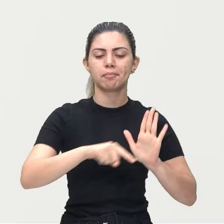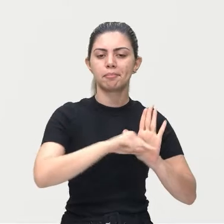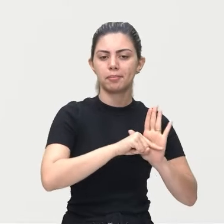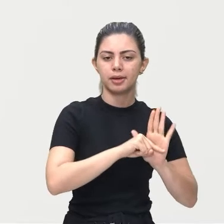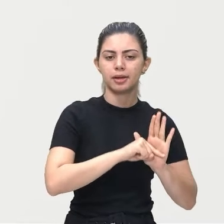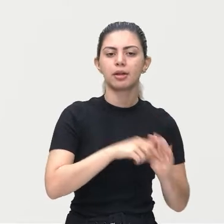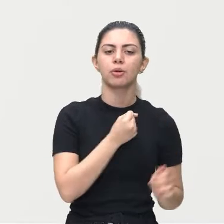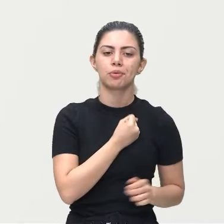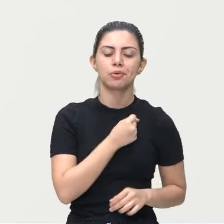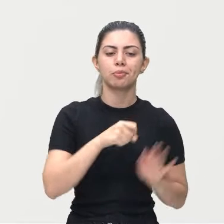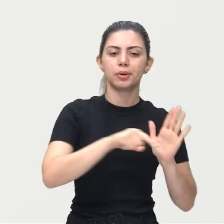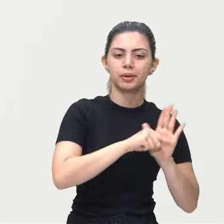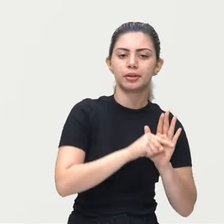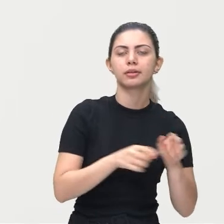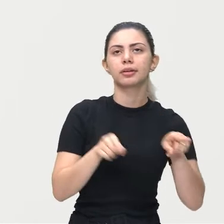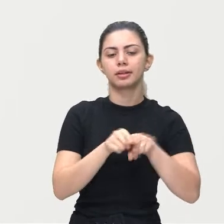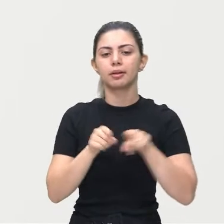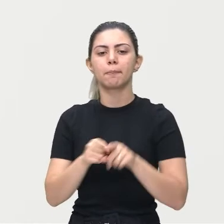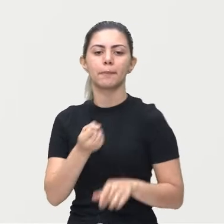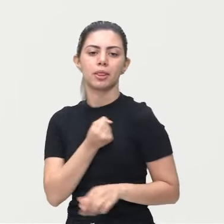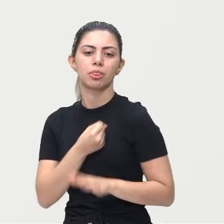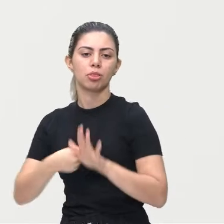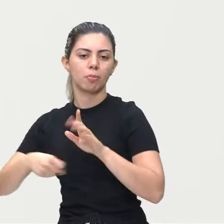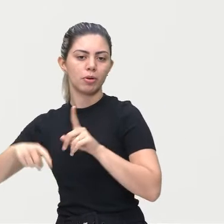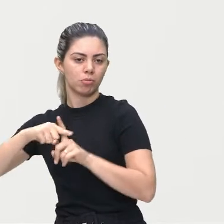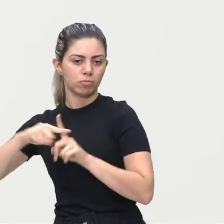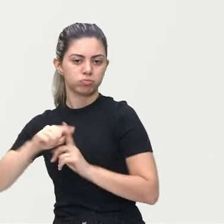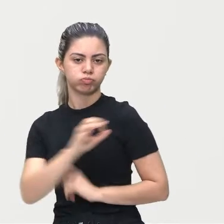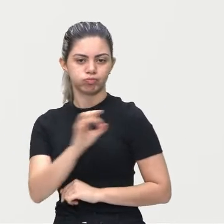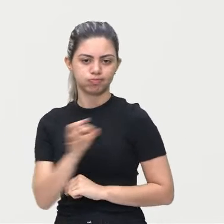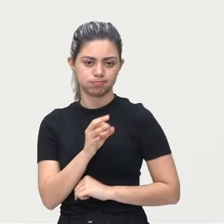número negativo e tenho um número positivo.